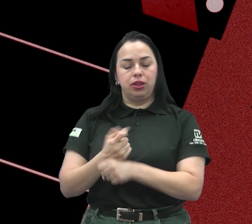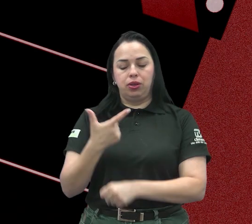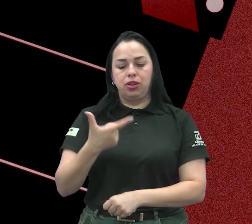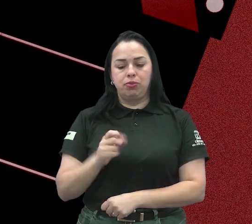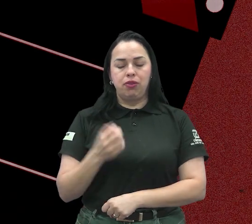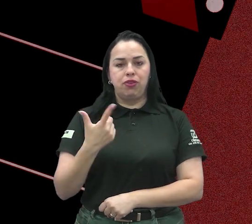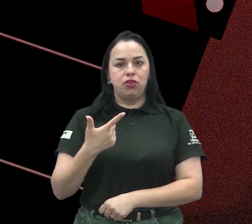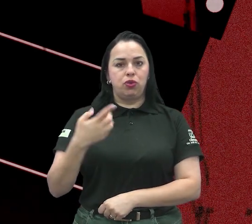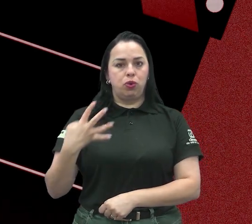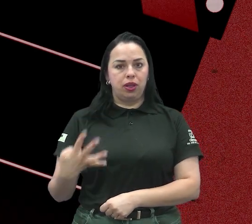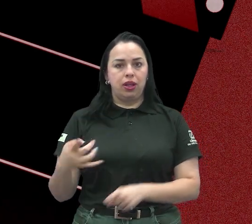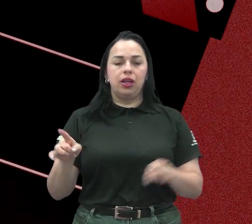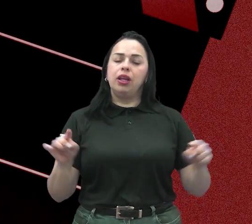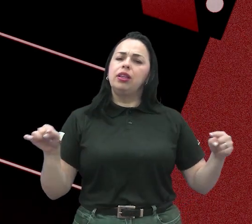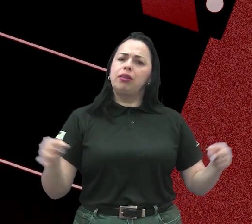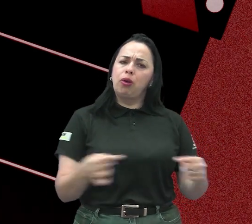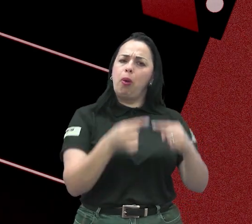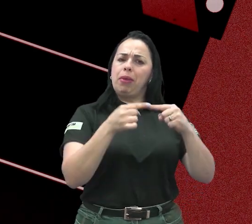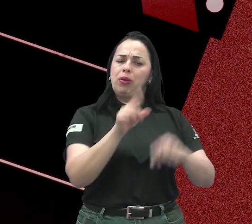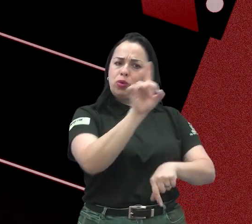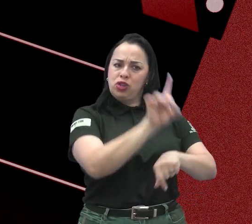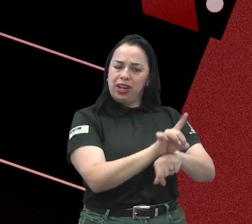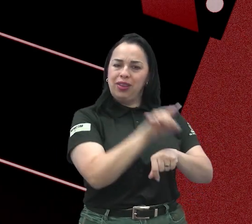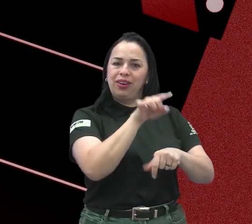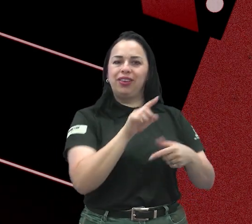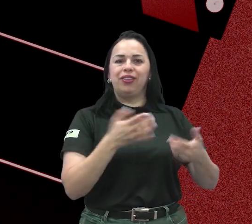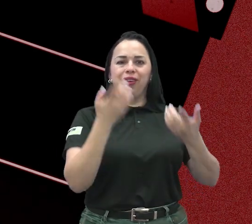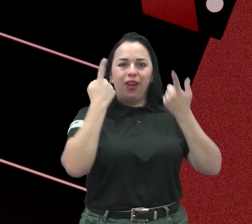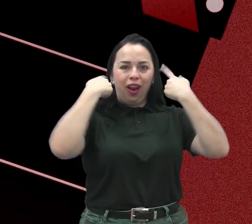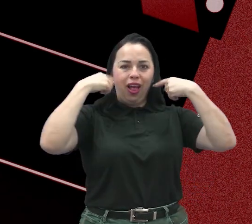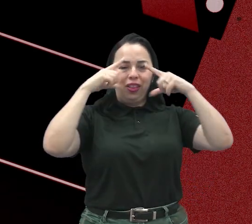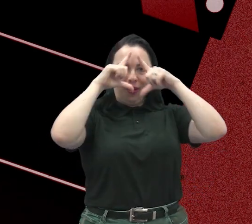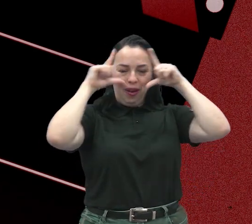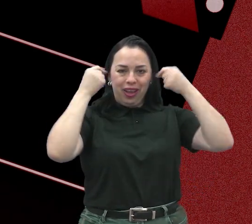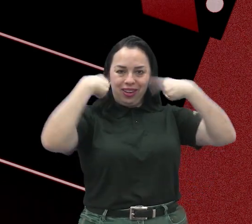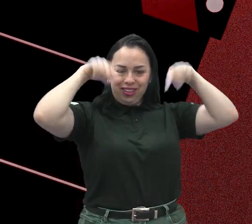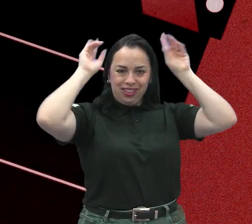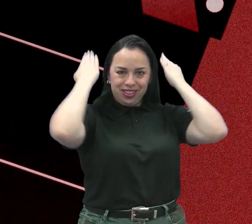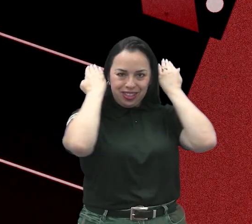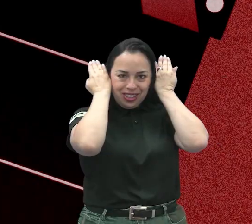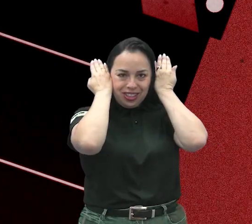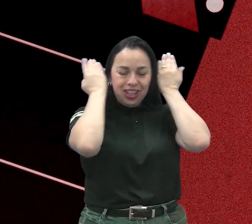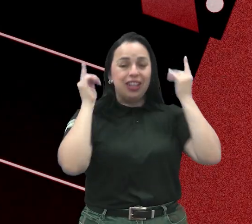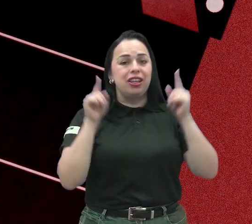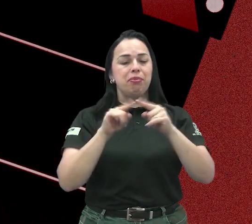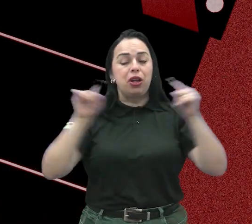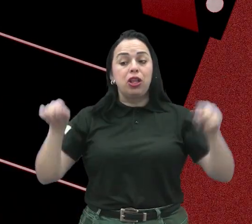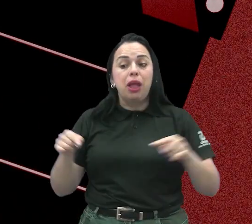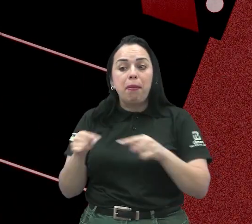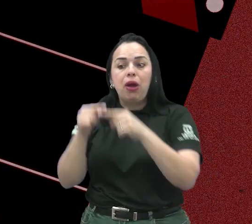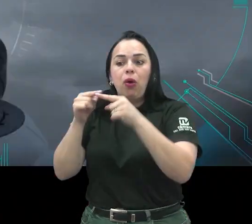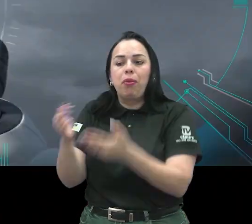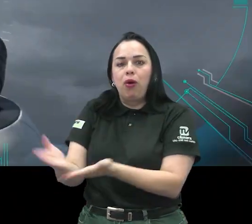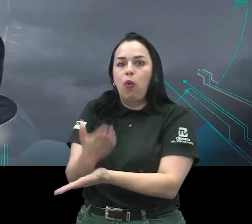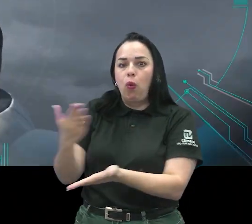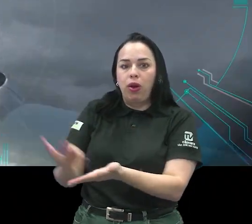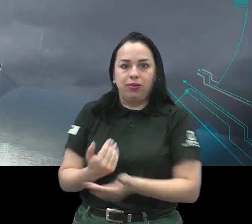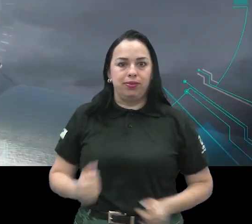o mesmo de Como Treinar o Seu Dragão e Lilo e Stitch, o longa é baseado no livro de Peter Brown.